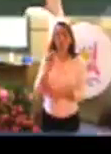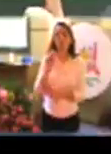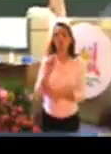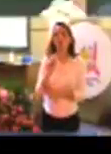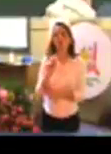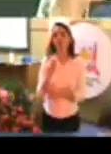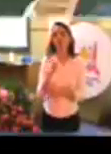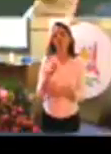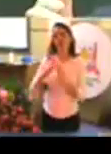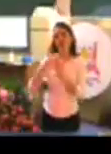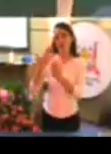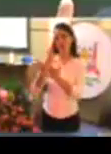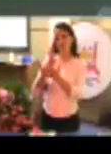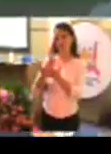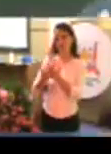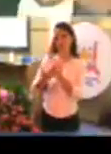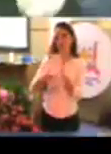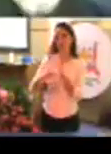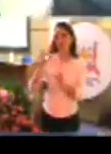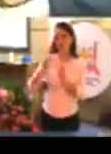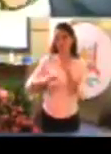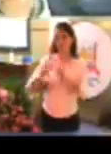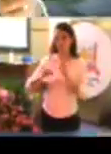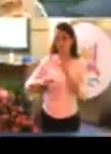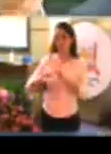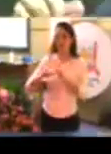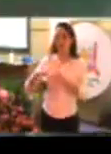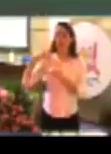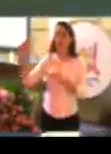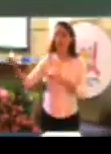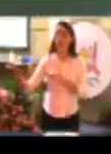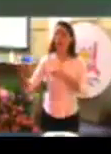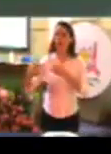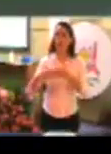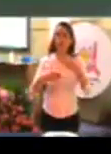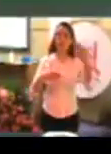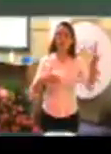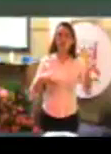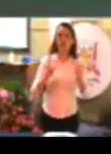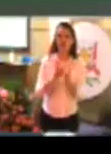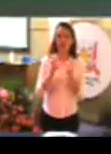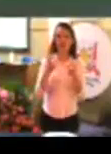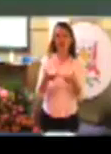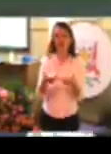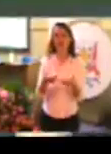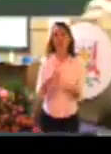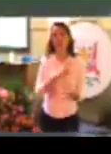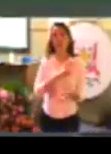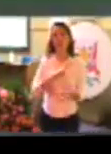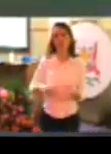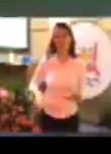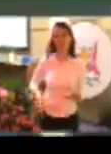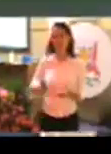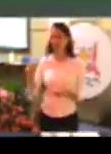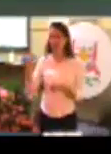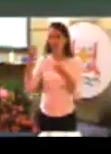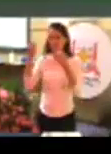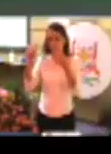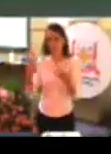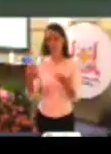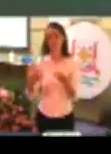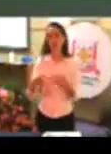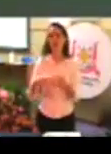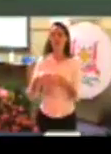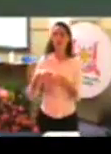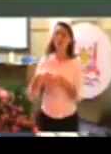viés da escola do Legislativo para fora da Câmara Municipal, presidente Tati. Aquilo que a senhora enfatizou